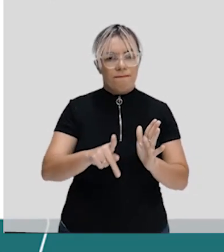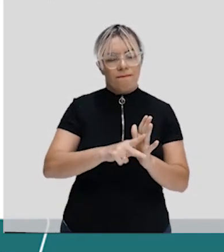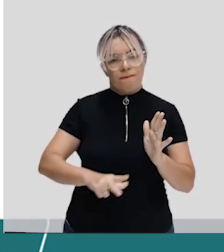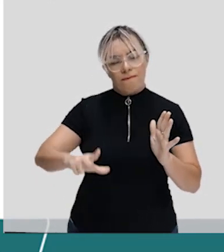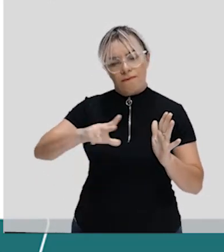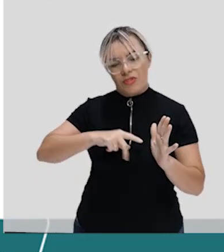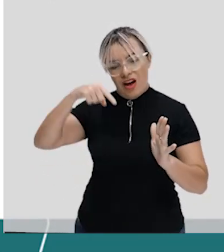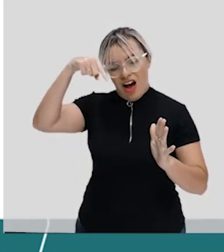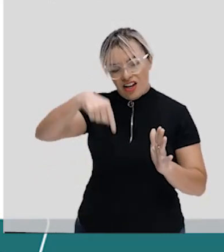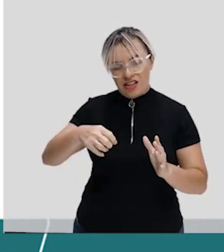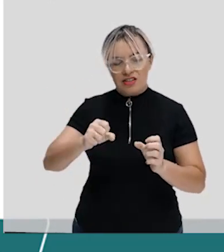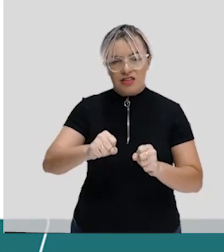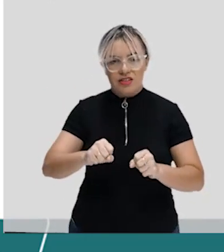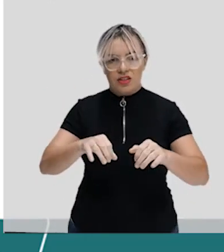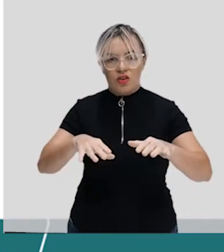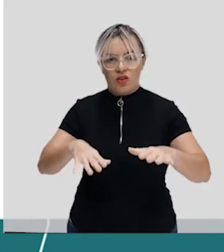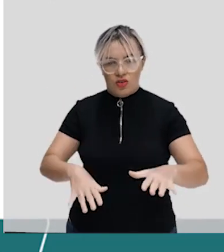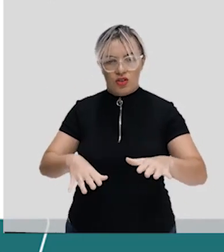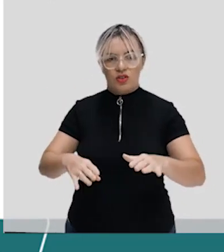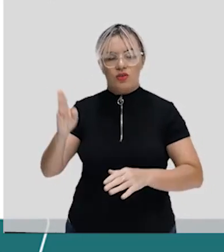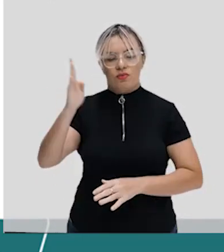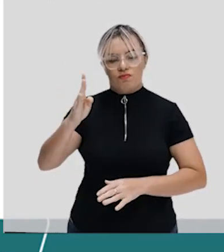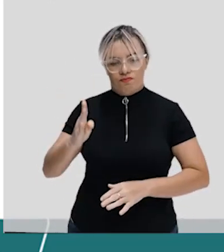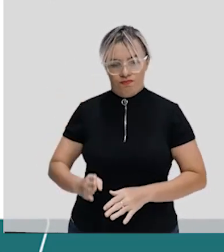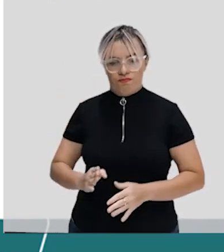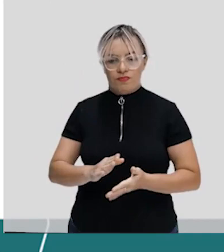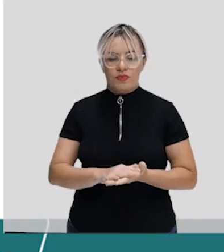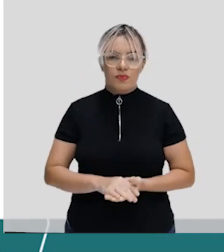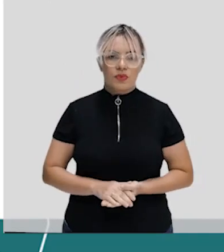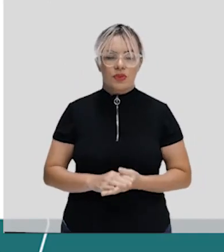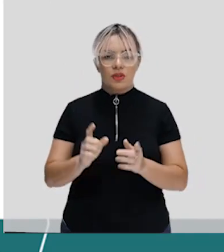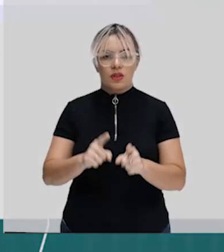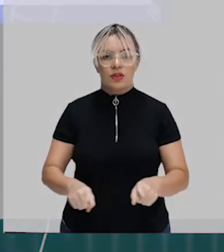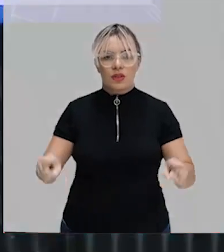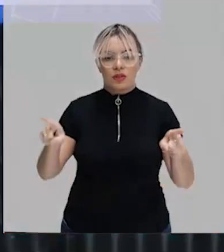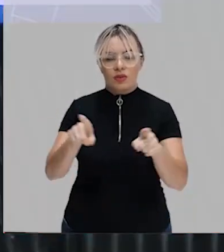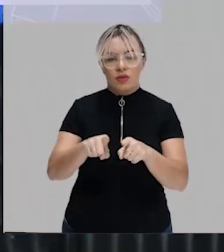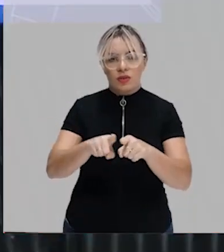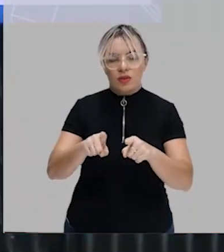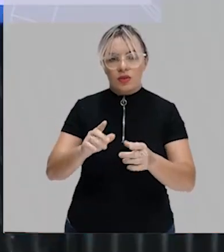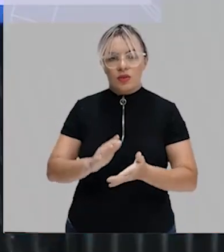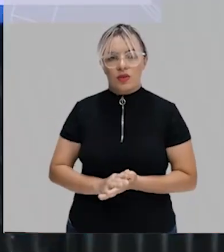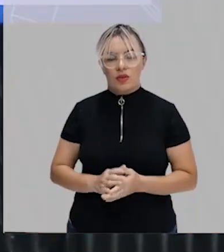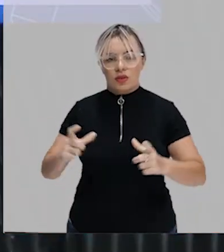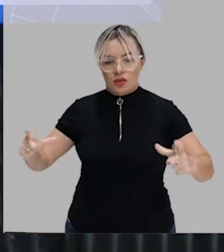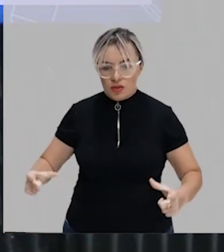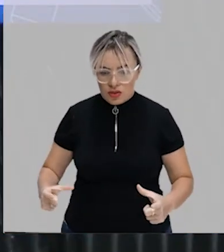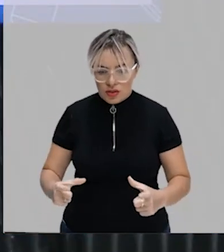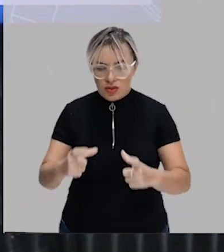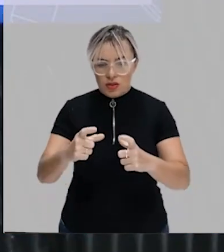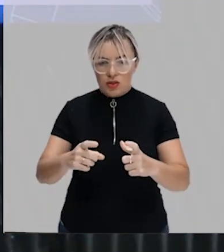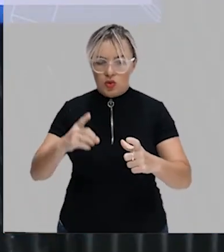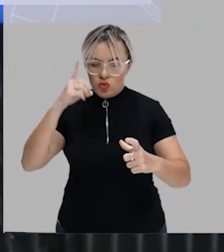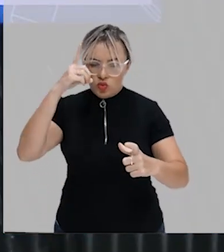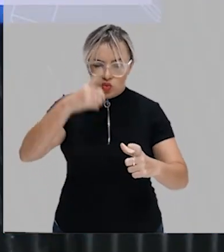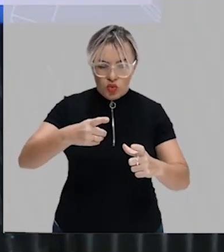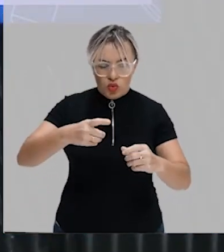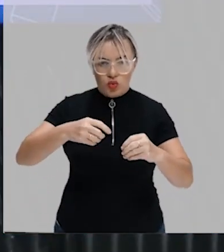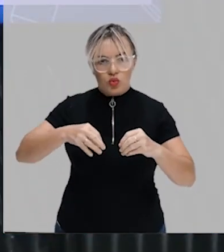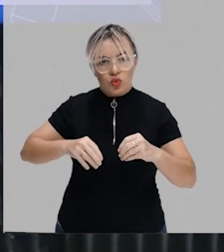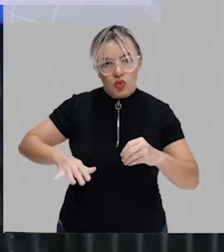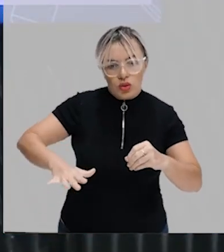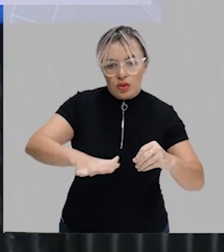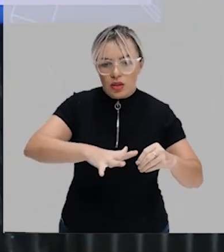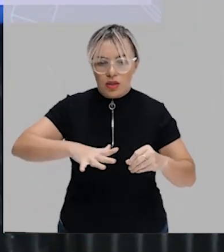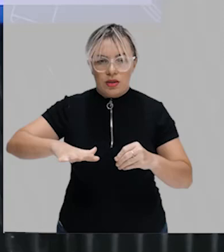em nossa colonização, aqui no Brasil. Iremos observar concentração fundiária,